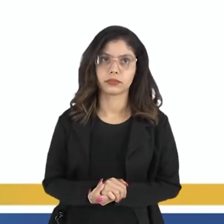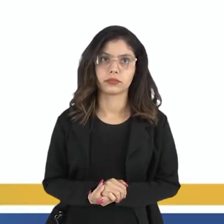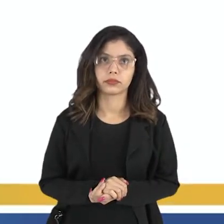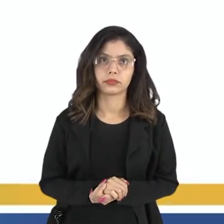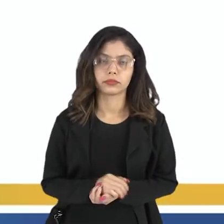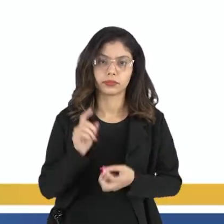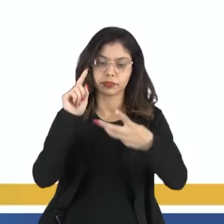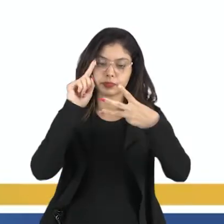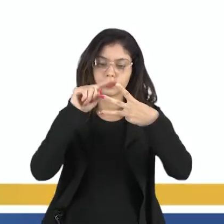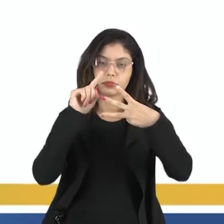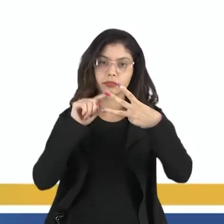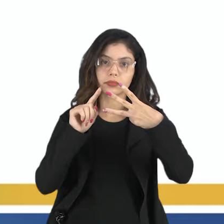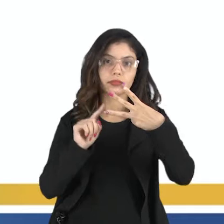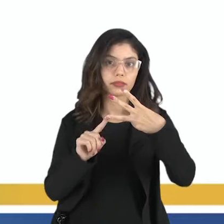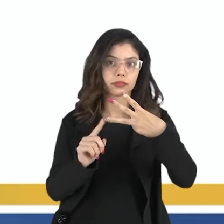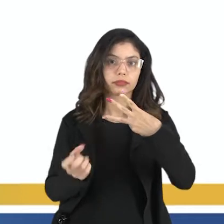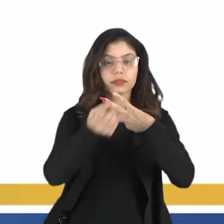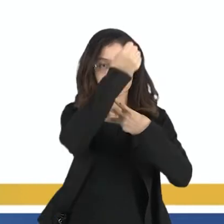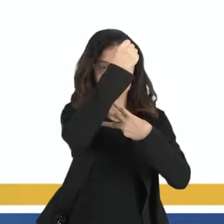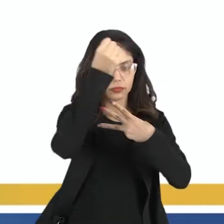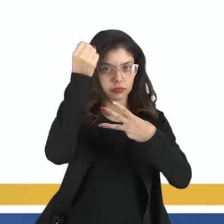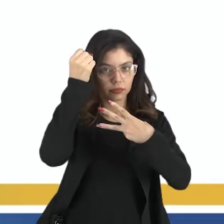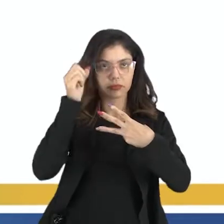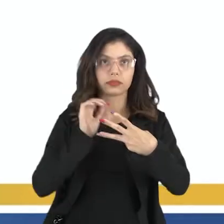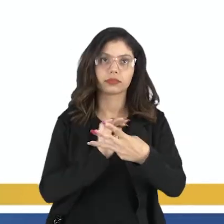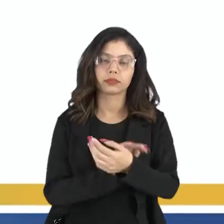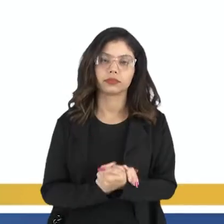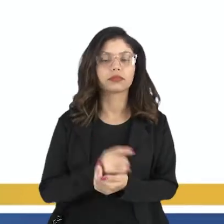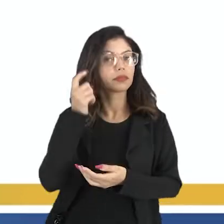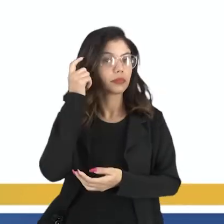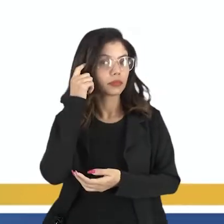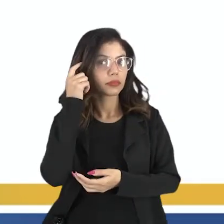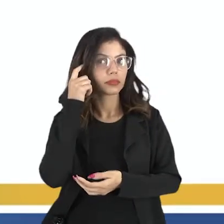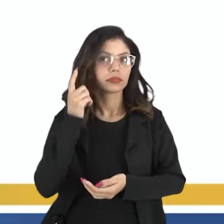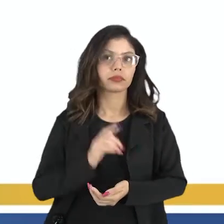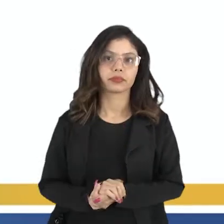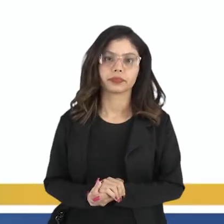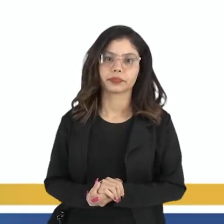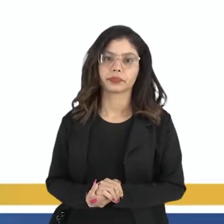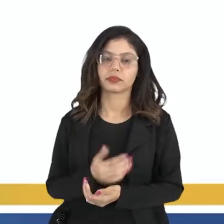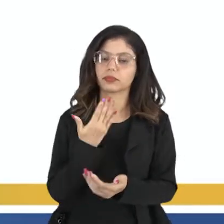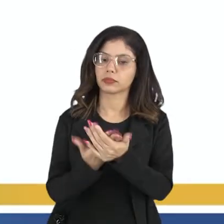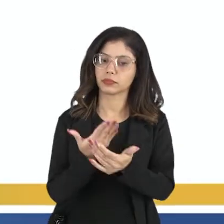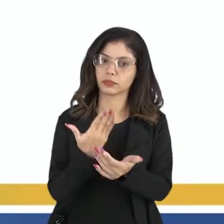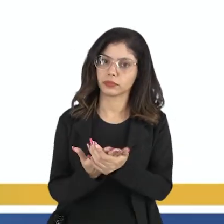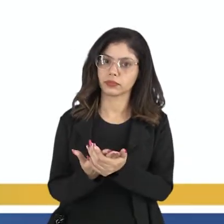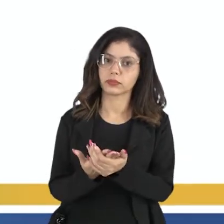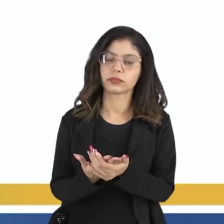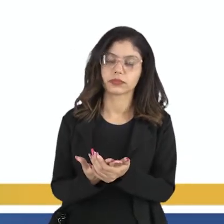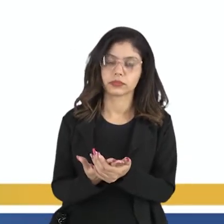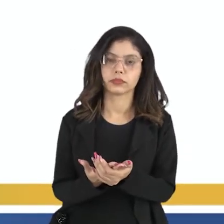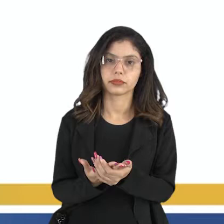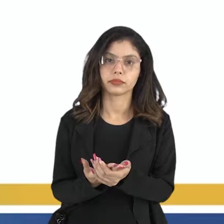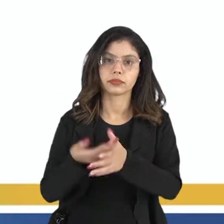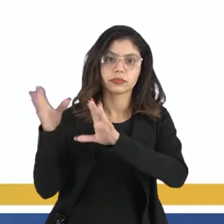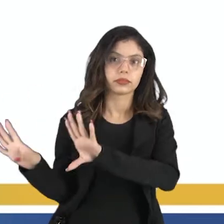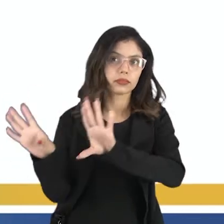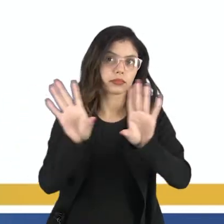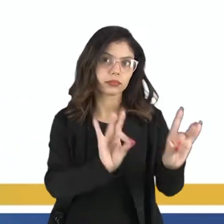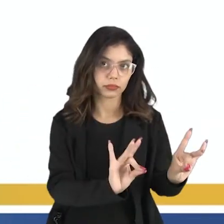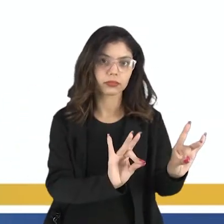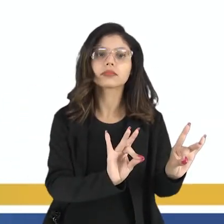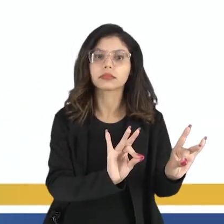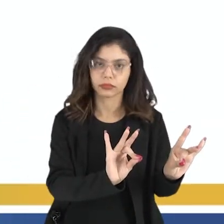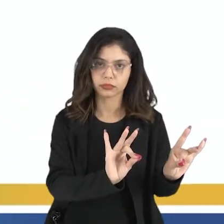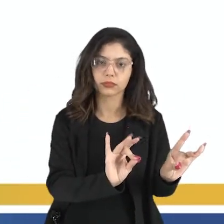imagem dos três clássicos da sociologia, três pensadores, três estudiosos que, através